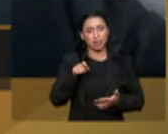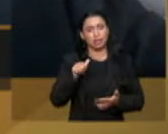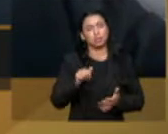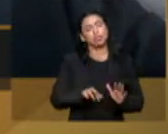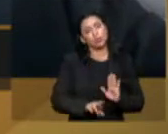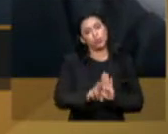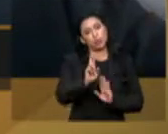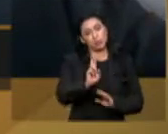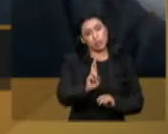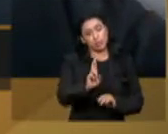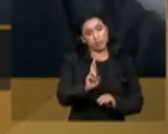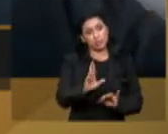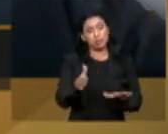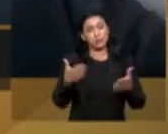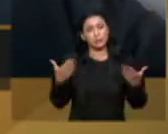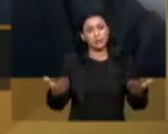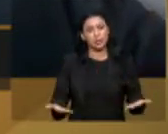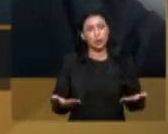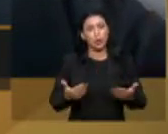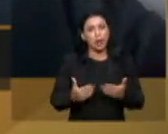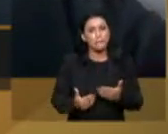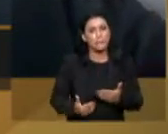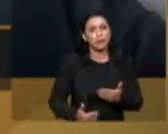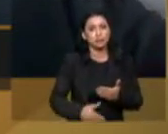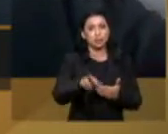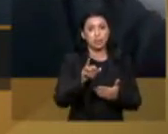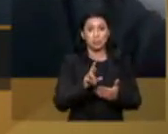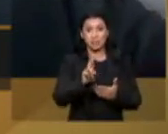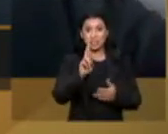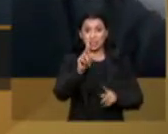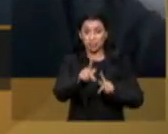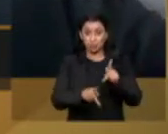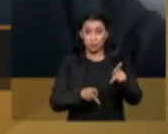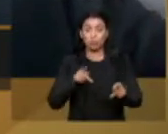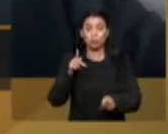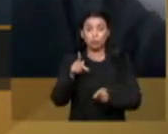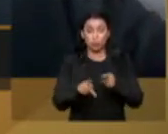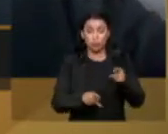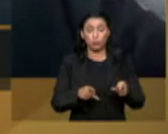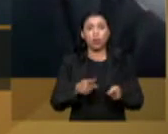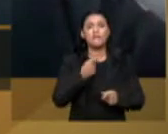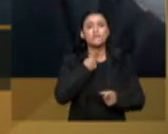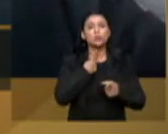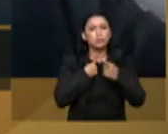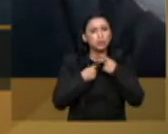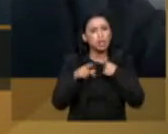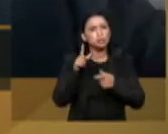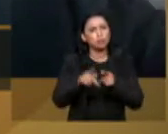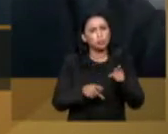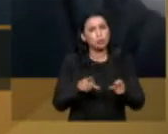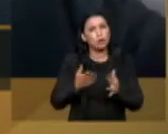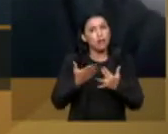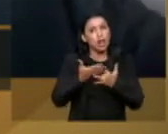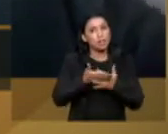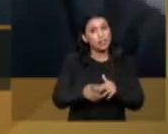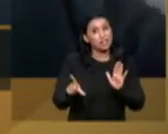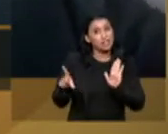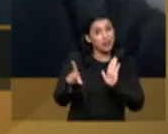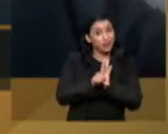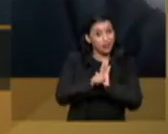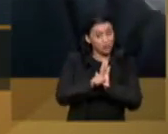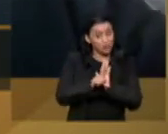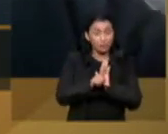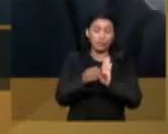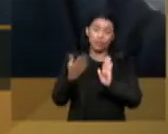representação. Foi a partir da representação popular, foi a partir da vontade popular via legislador que